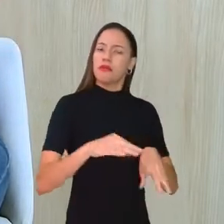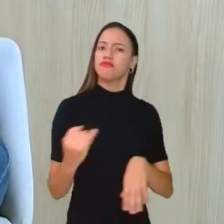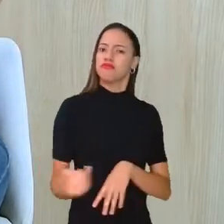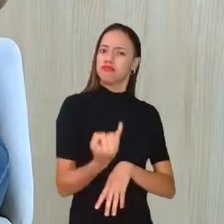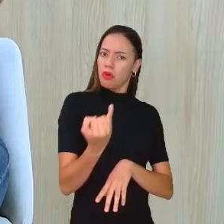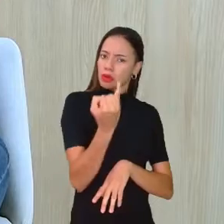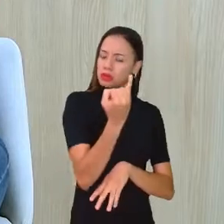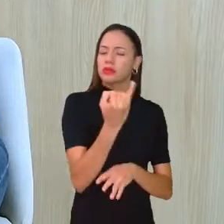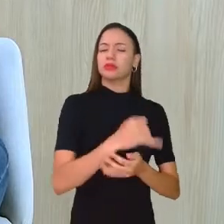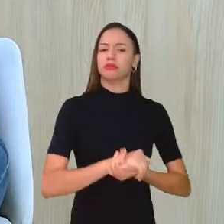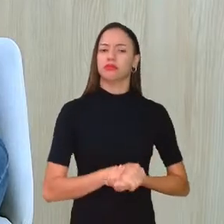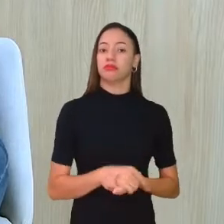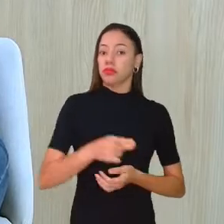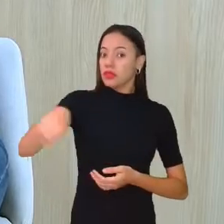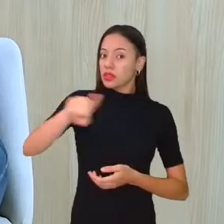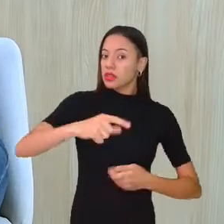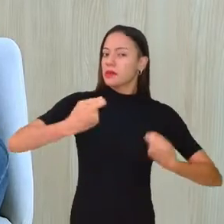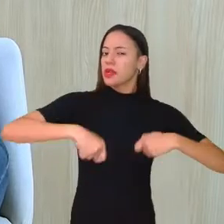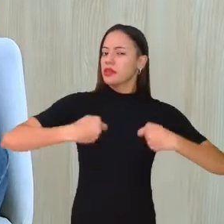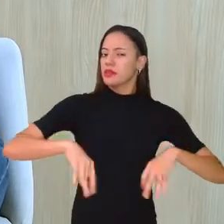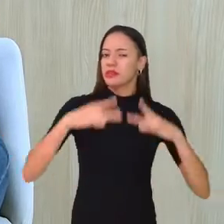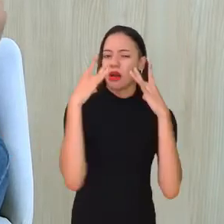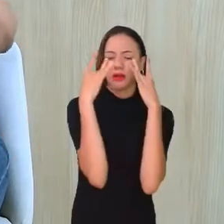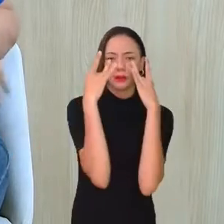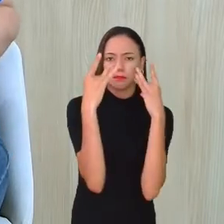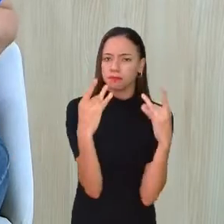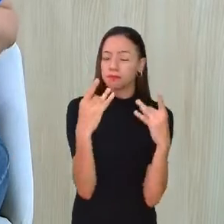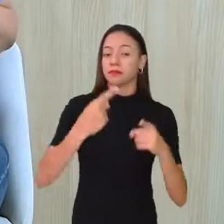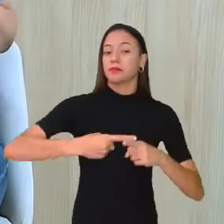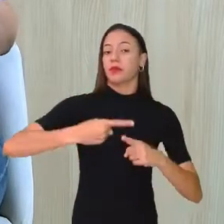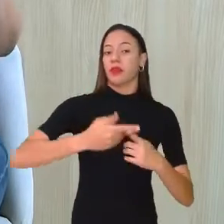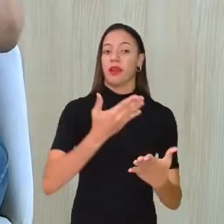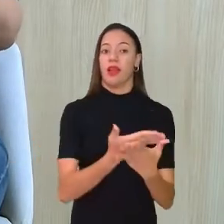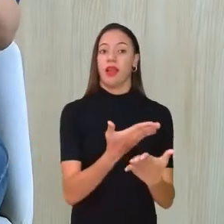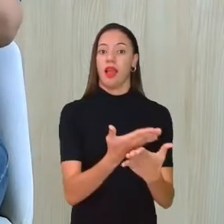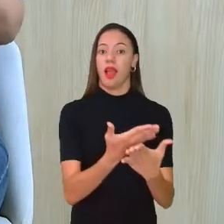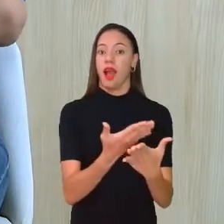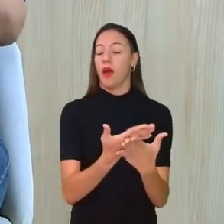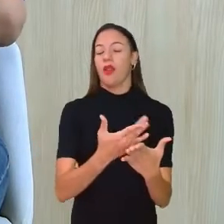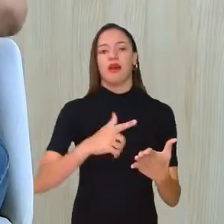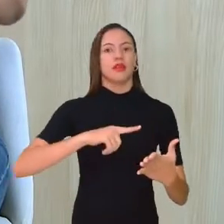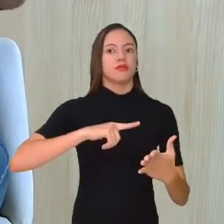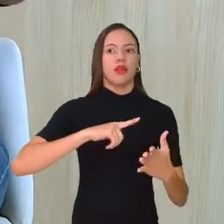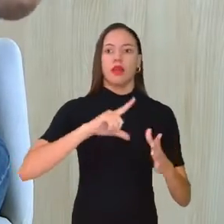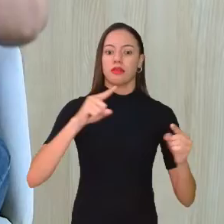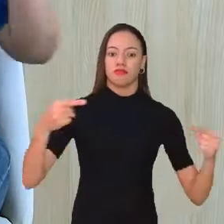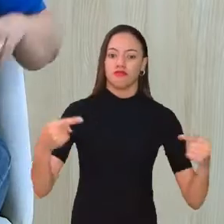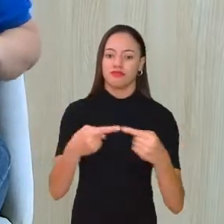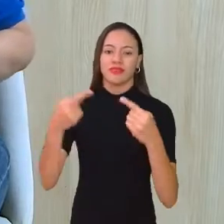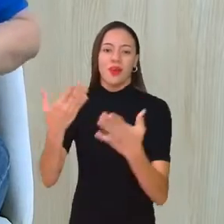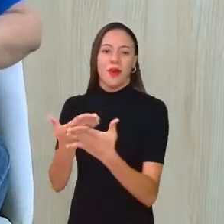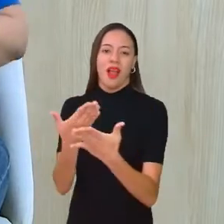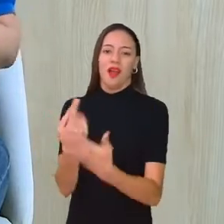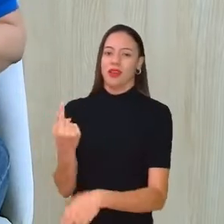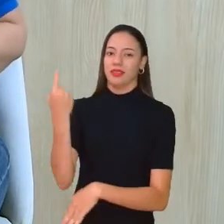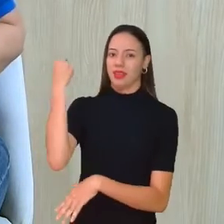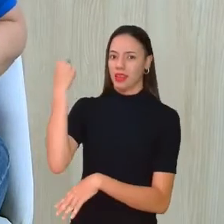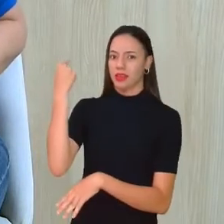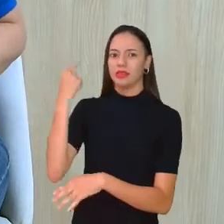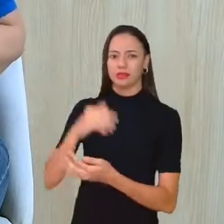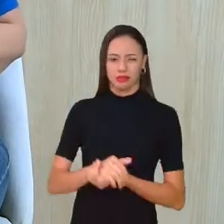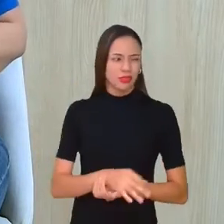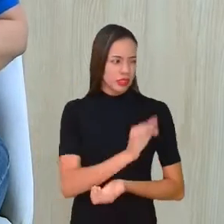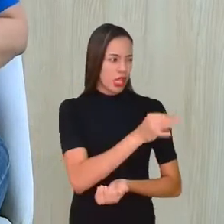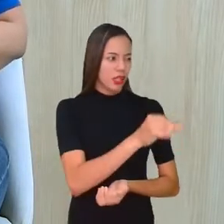Ou seja, presta bem atenção, até porque essa aula vai casar bastante com a aula anterior, Tiago, não é